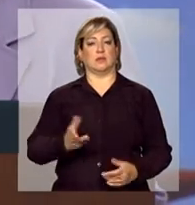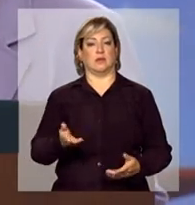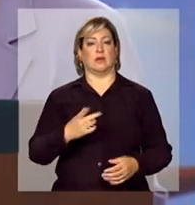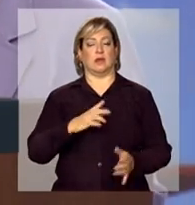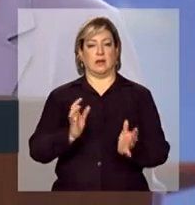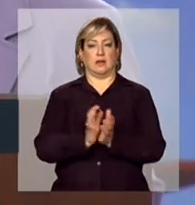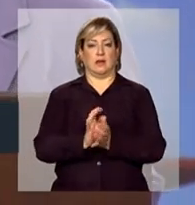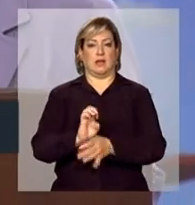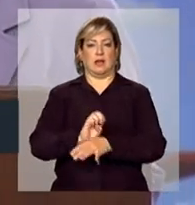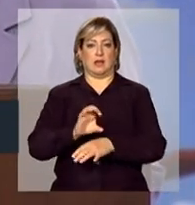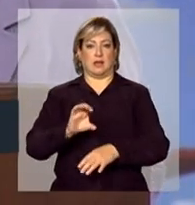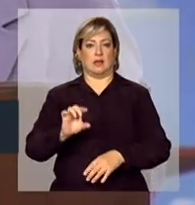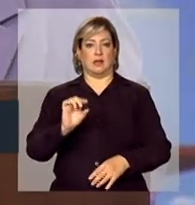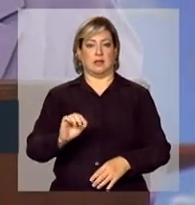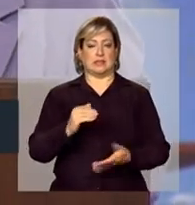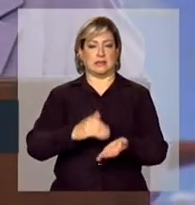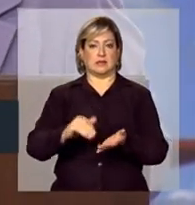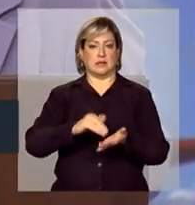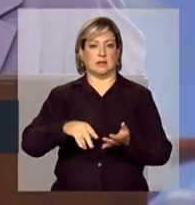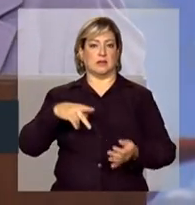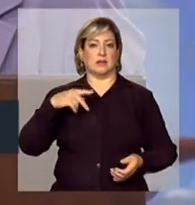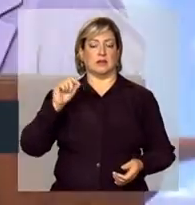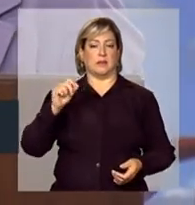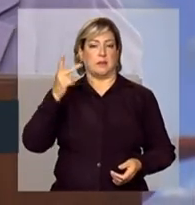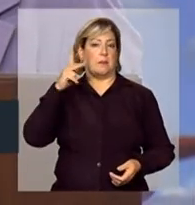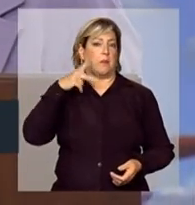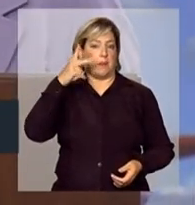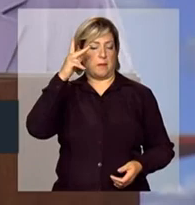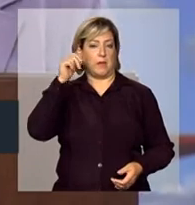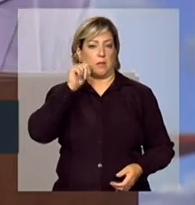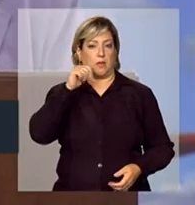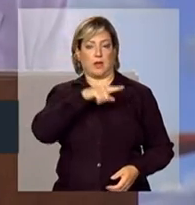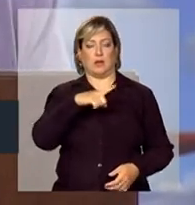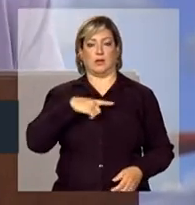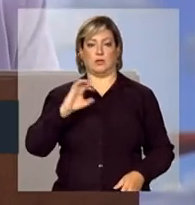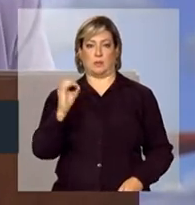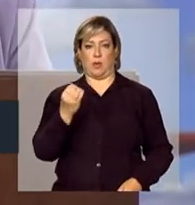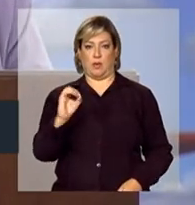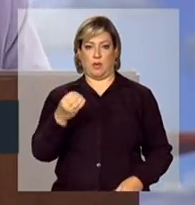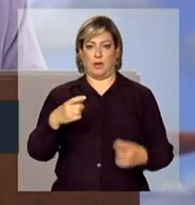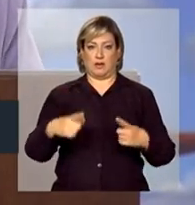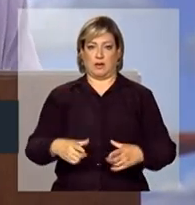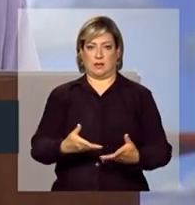da secretaria de mulheres do governo estadual de Porto Alegre